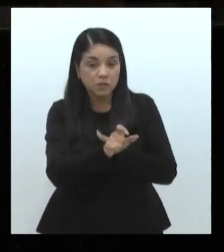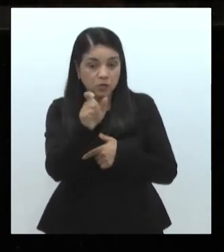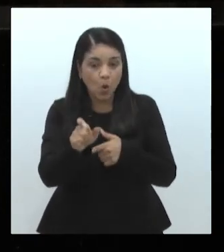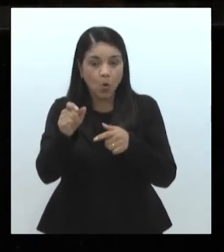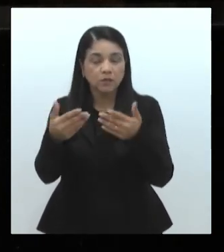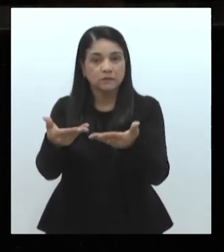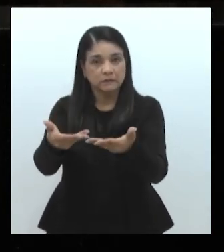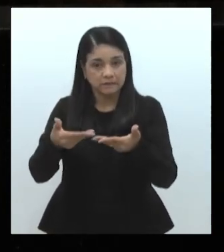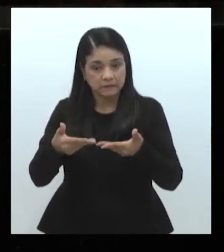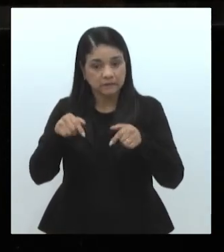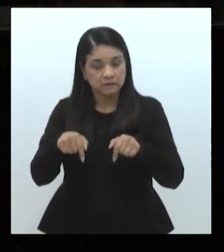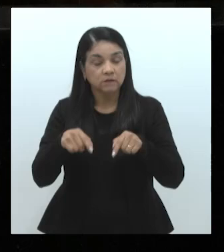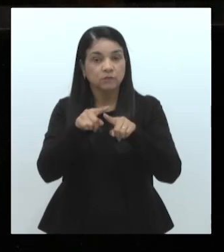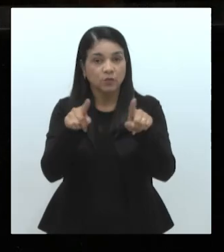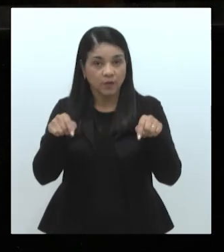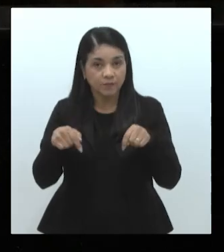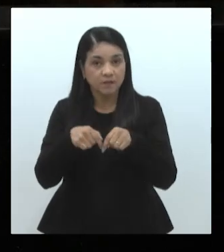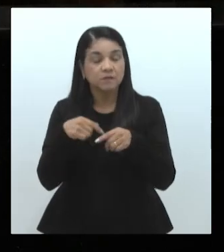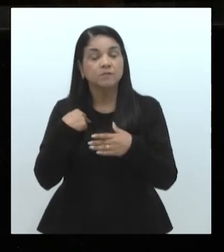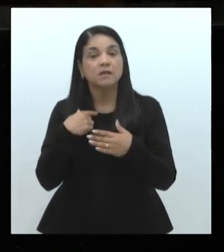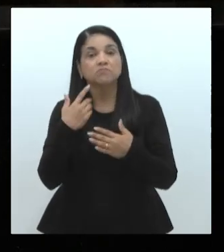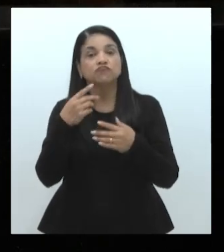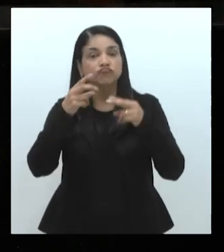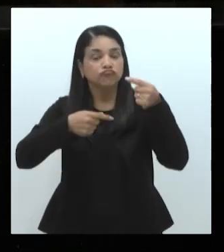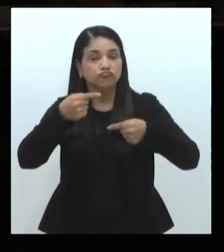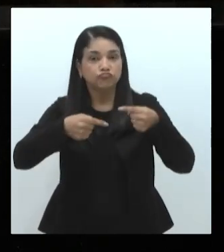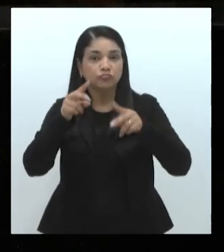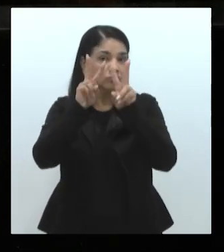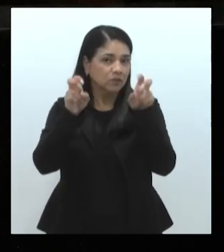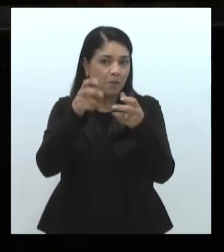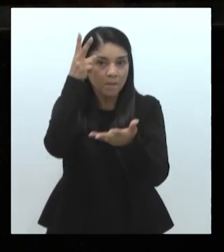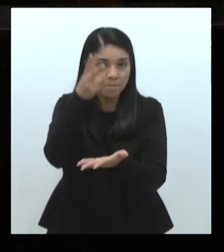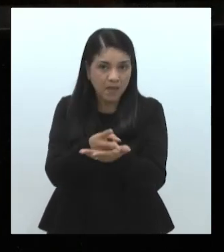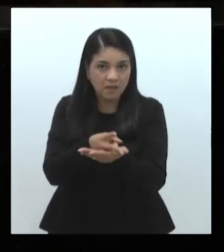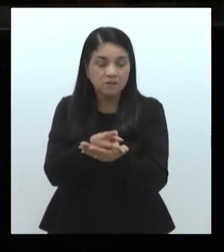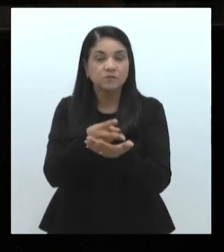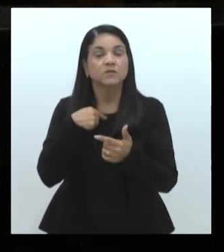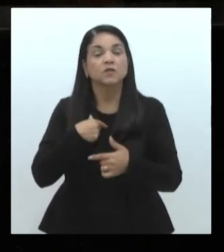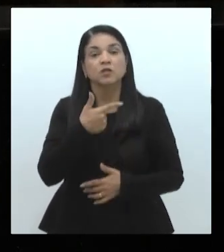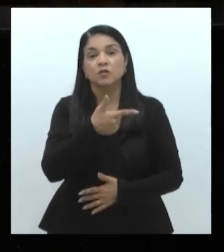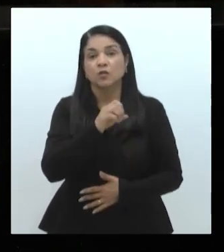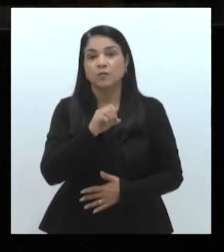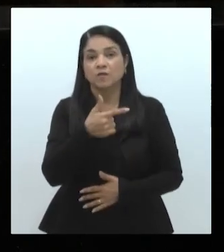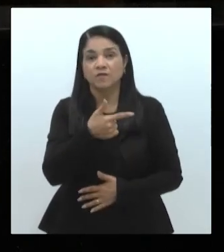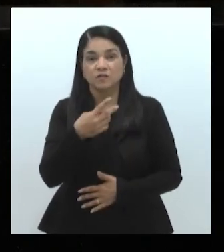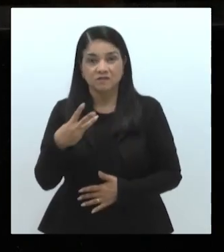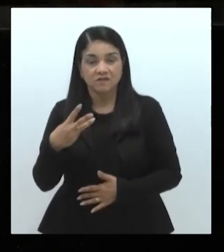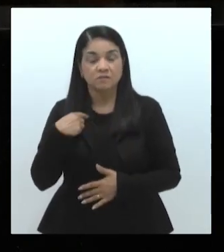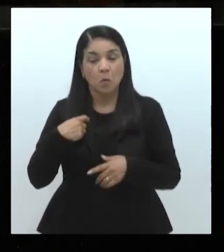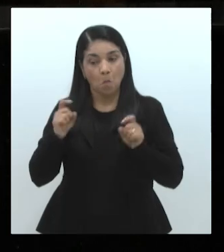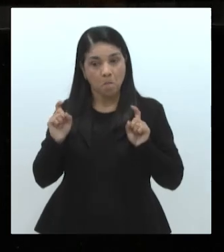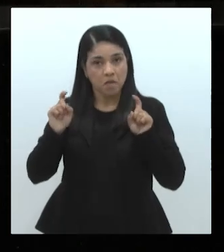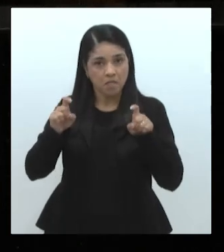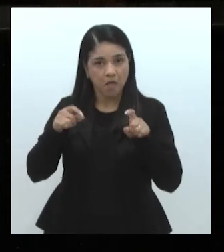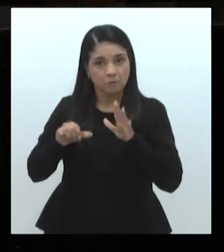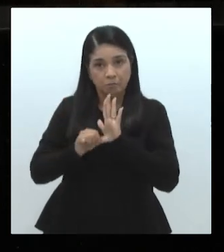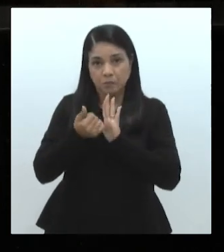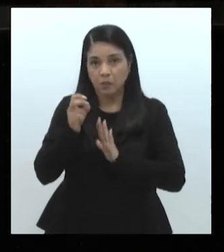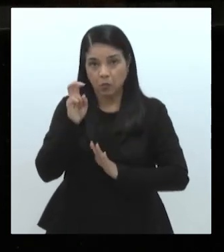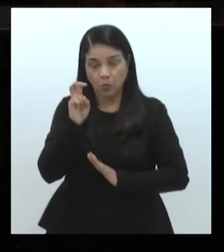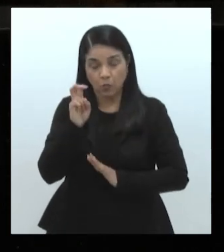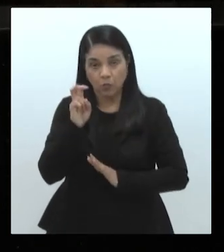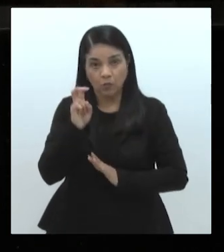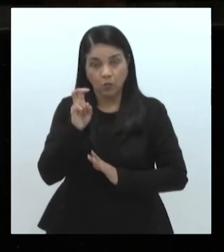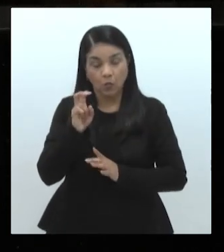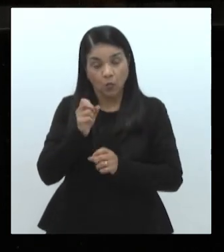para tratar dessa demanda. Em 2023, primeiro ano do meu mandato, eu tomei